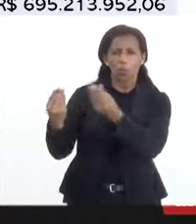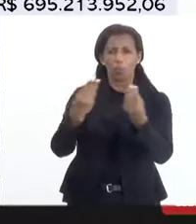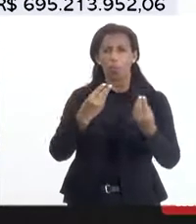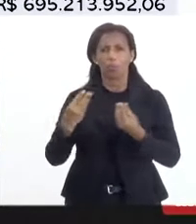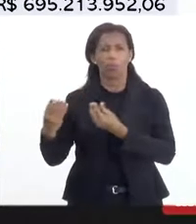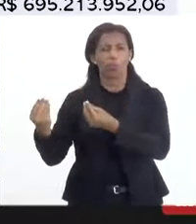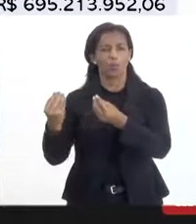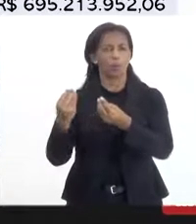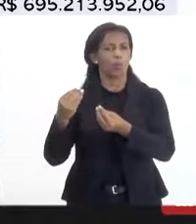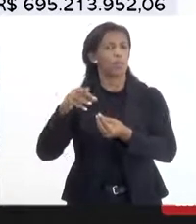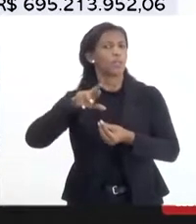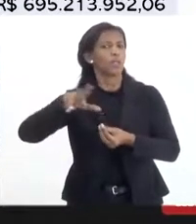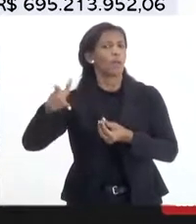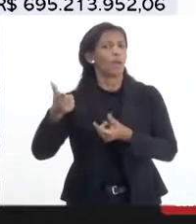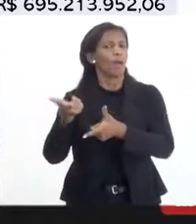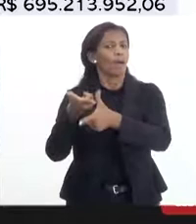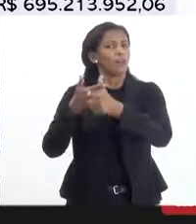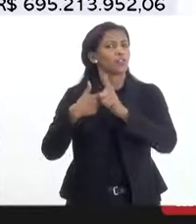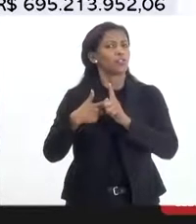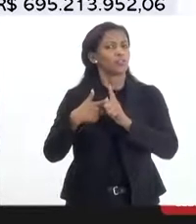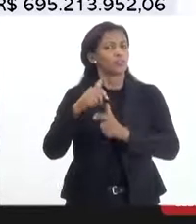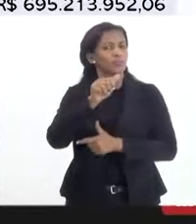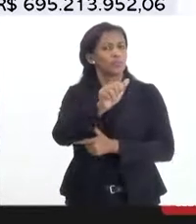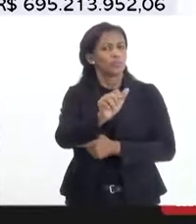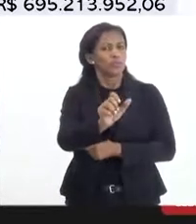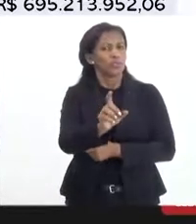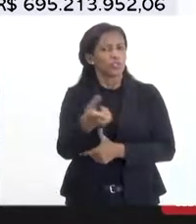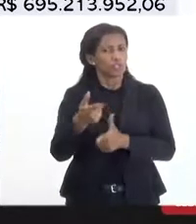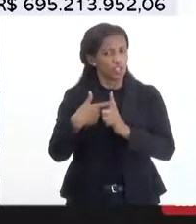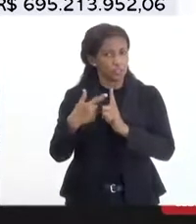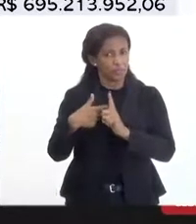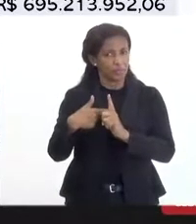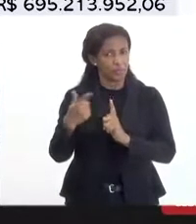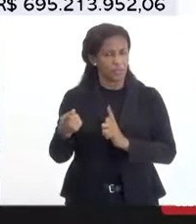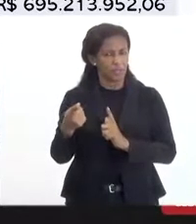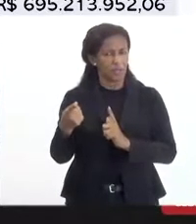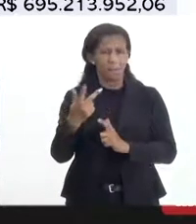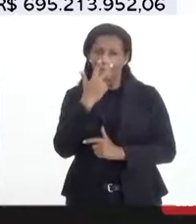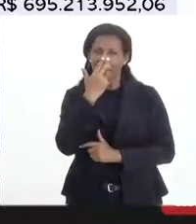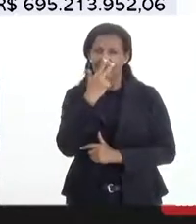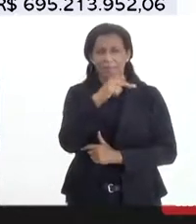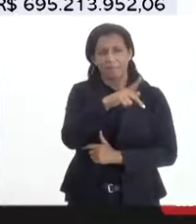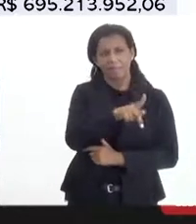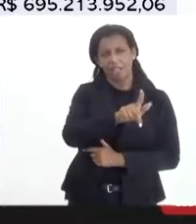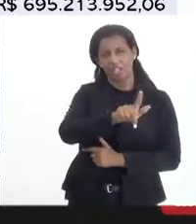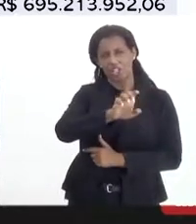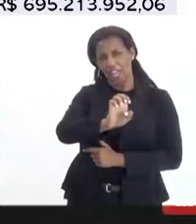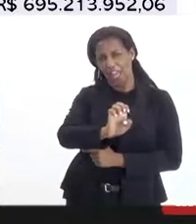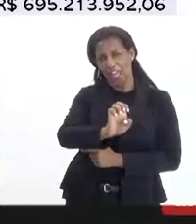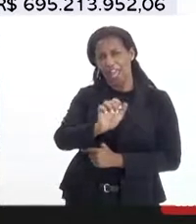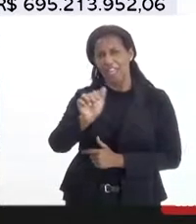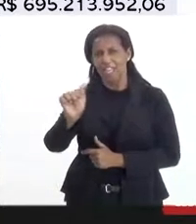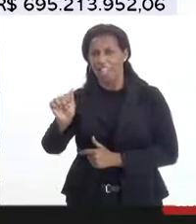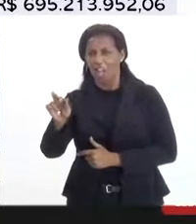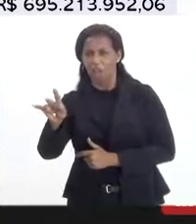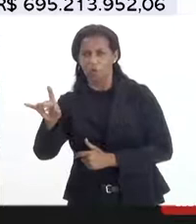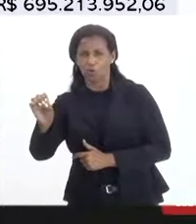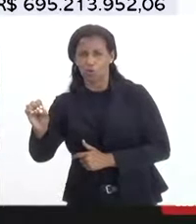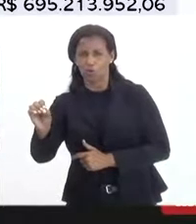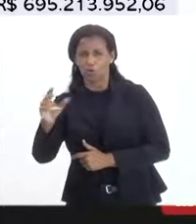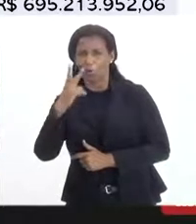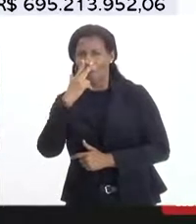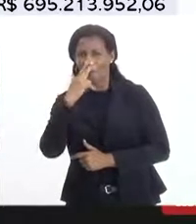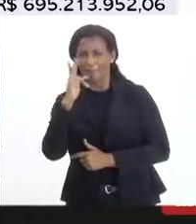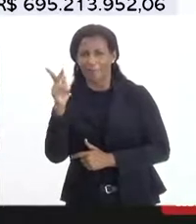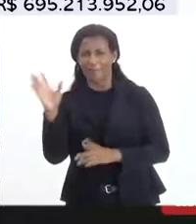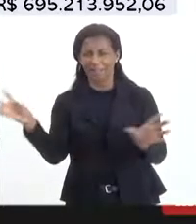dívida ativa, mas, de certa forma, a PGE e os auditores estão vinculados, né? Então, eles são obrigados a cobrar aquilo que já foi